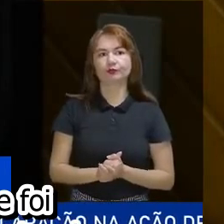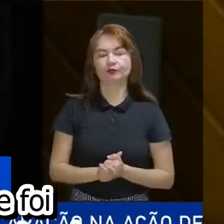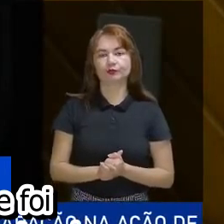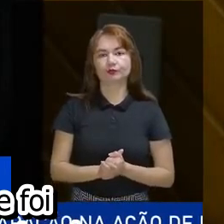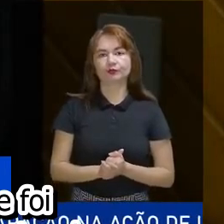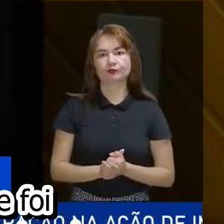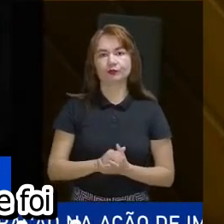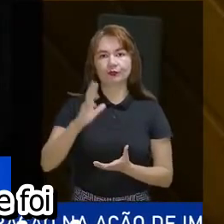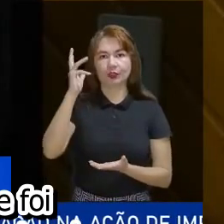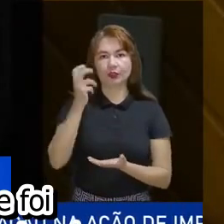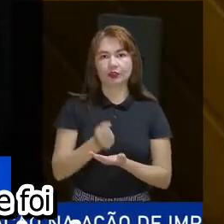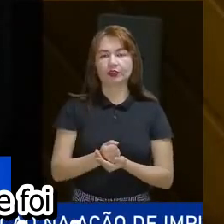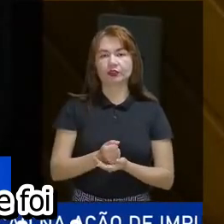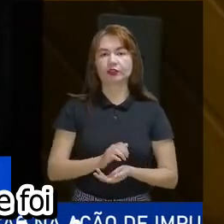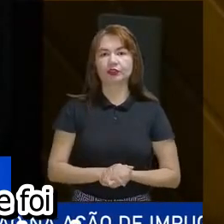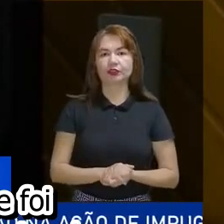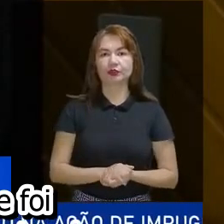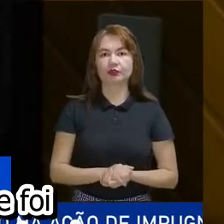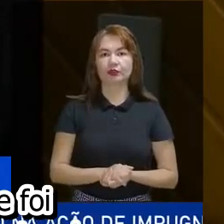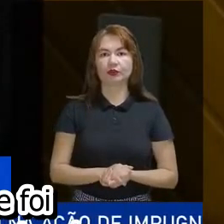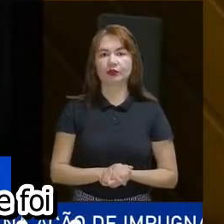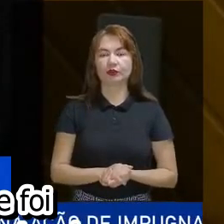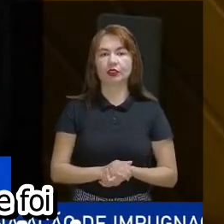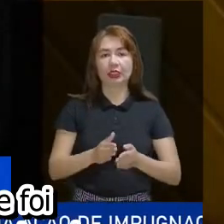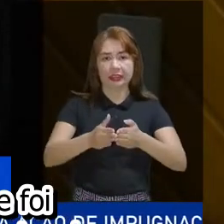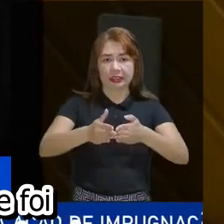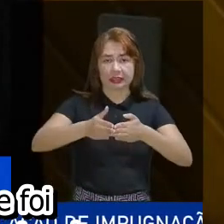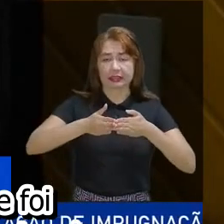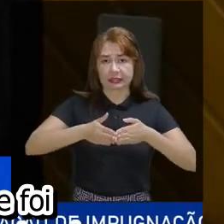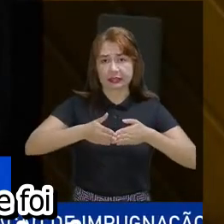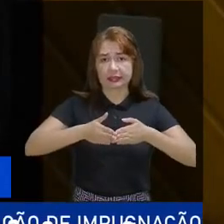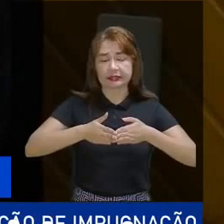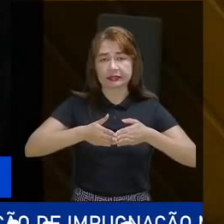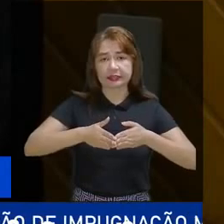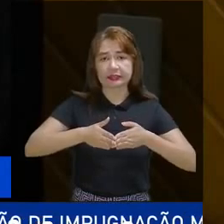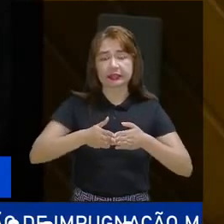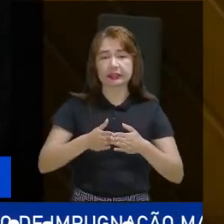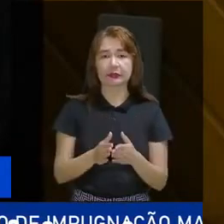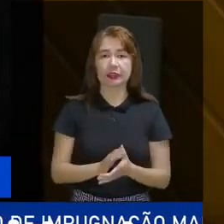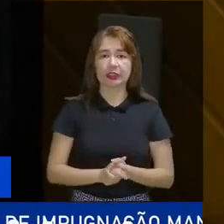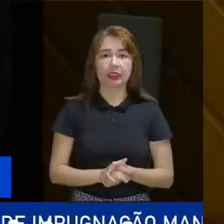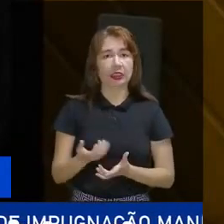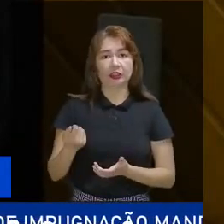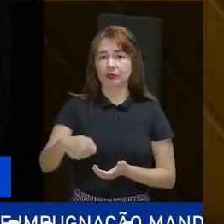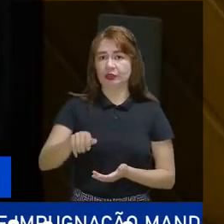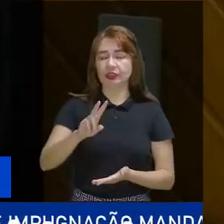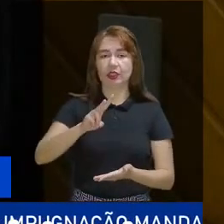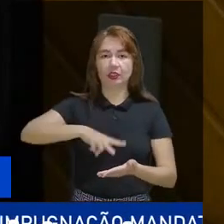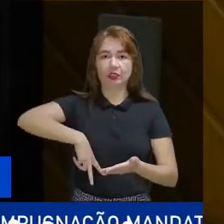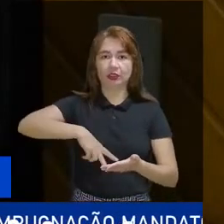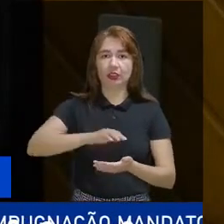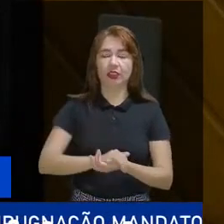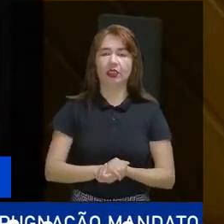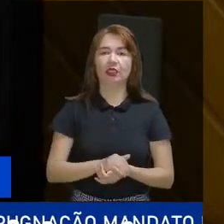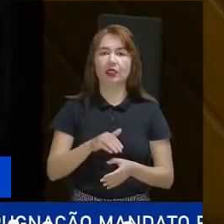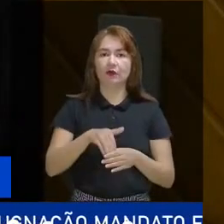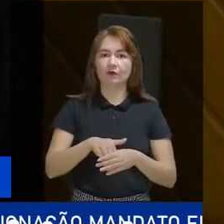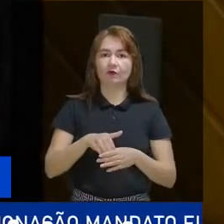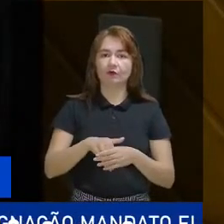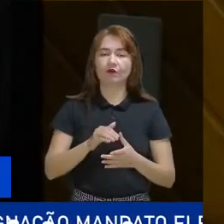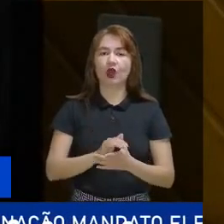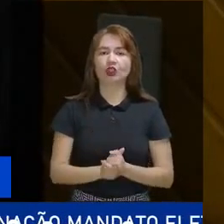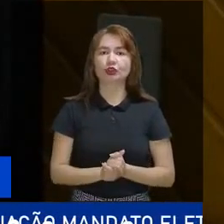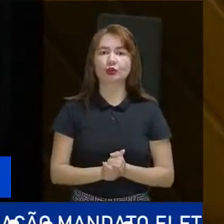o que foi decidido. Peço venha para dispensar a sua leitura, inclusive de um destaque do voto do